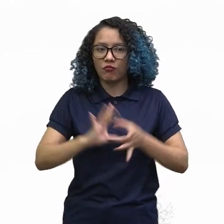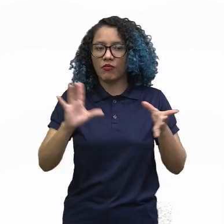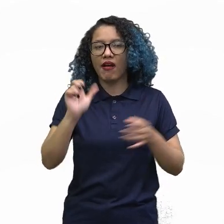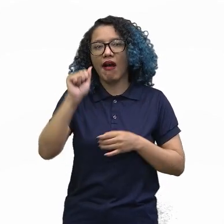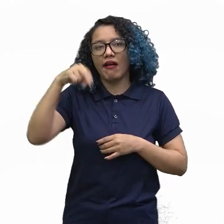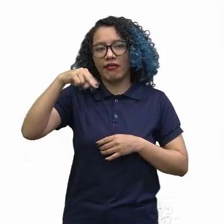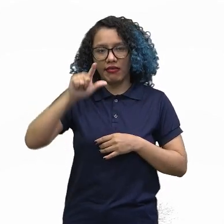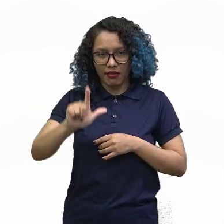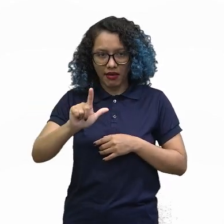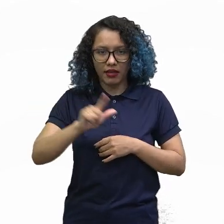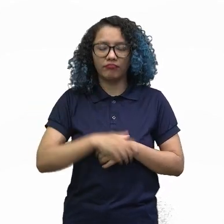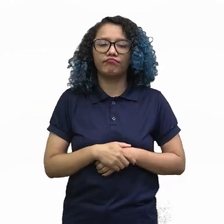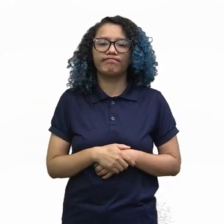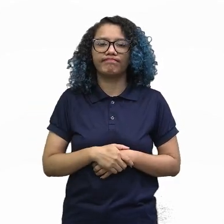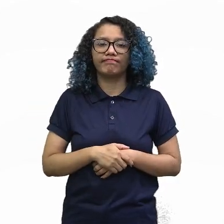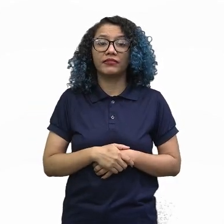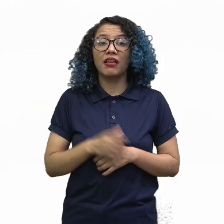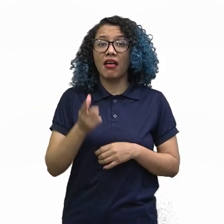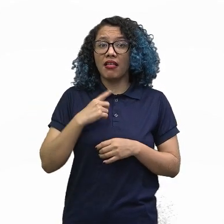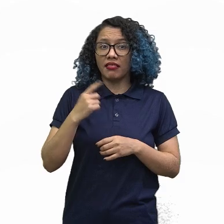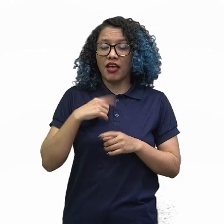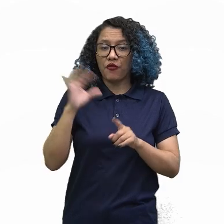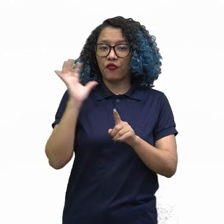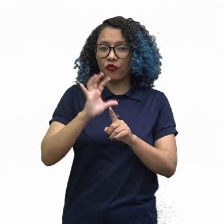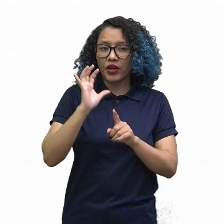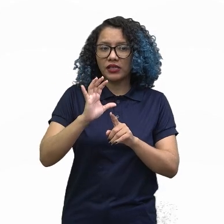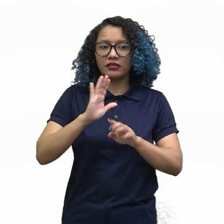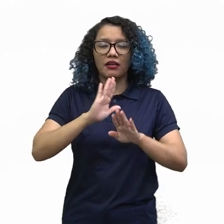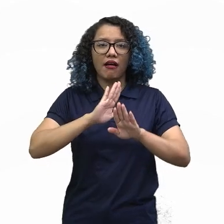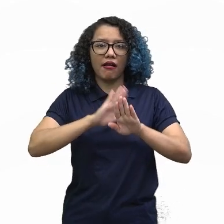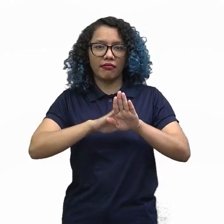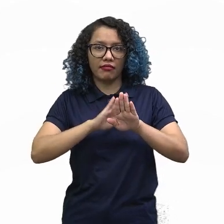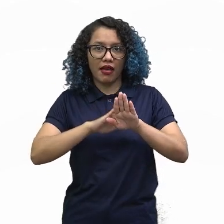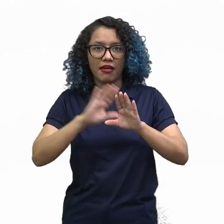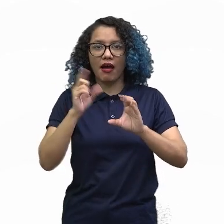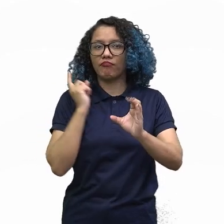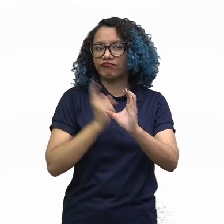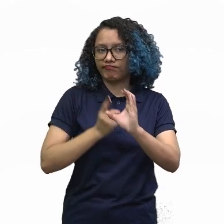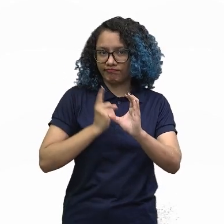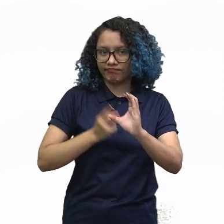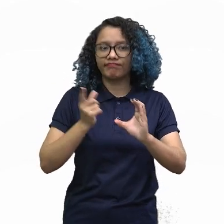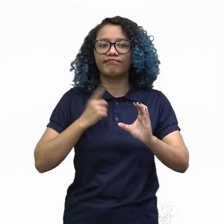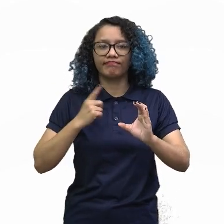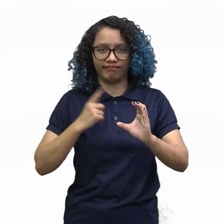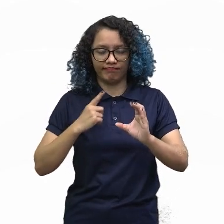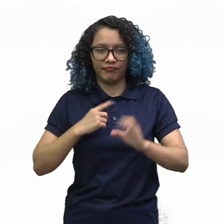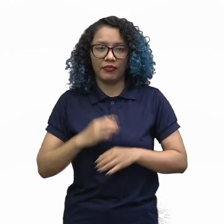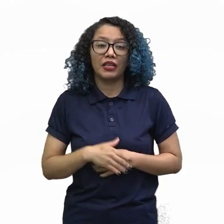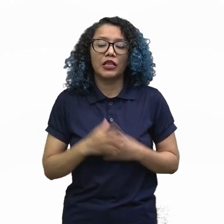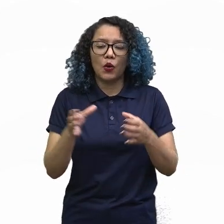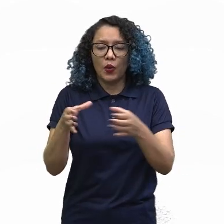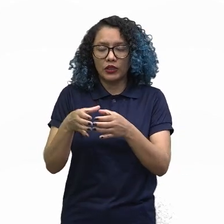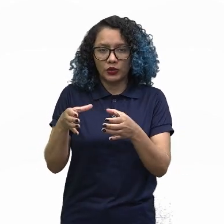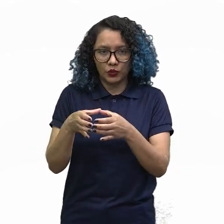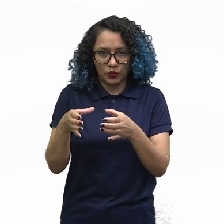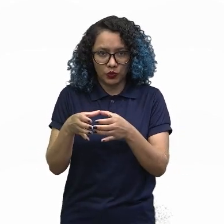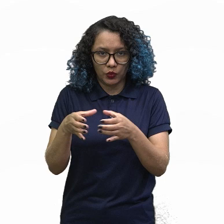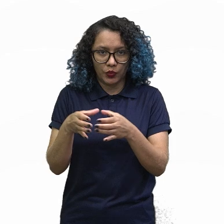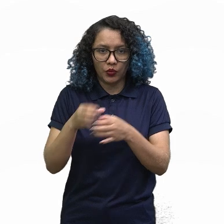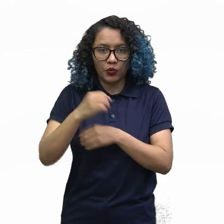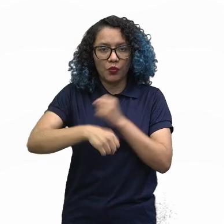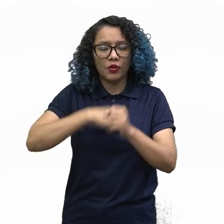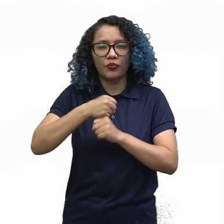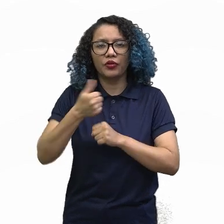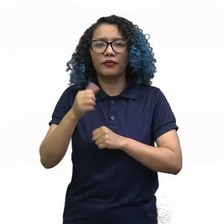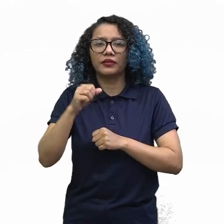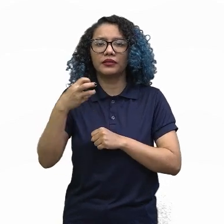forte influência dos ideais comunistas, tá? Os aliancistas, no ano de